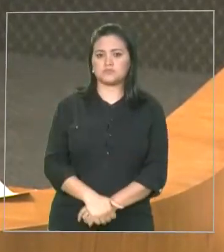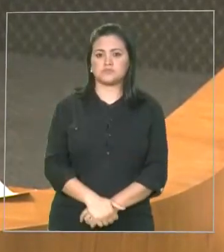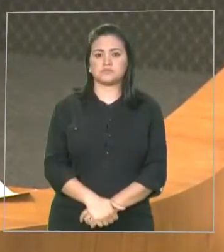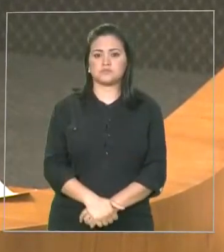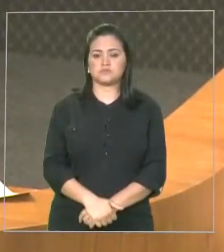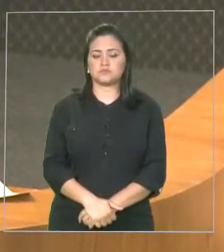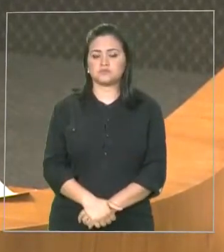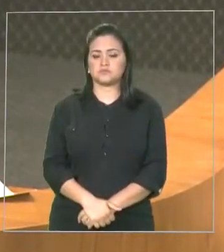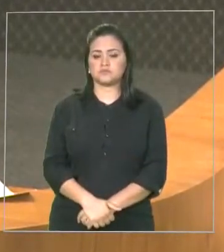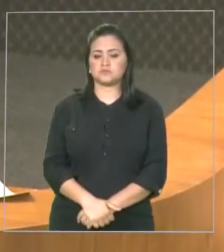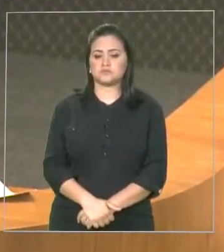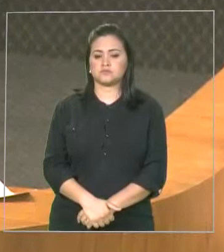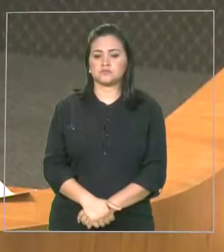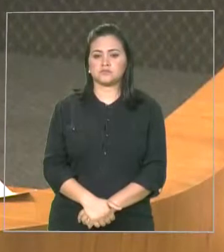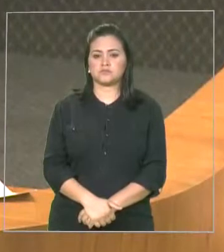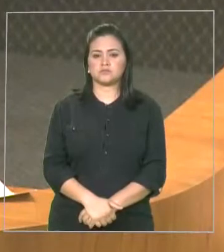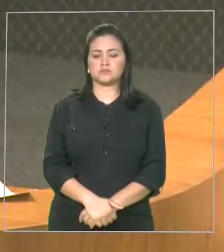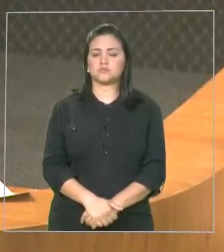Primeiro,